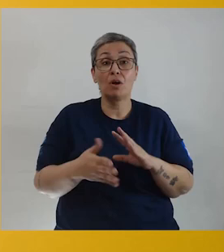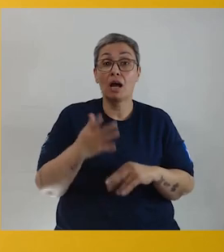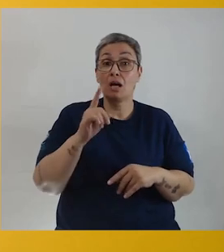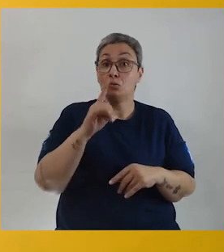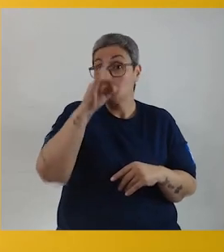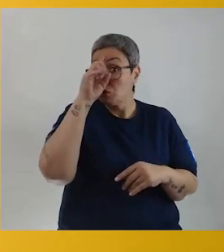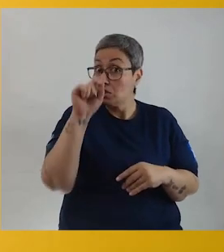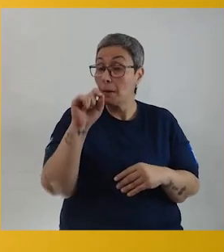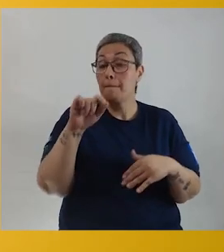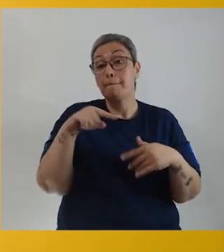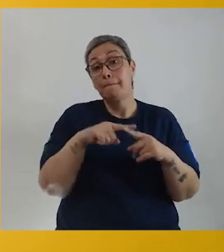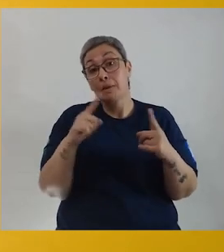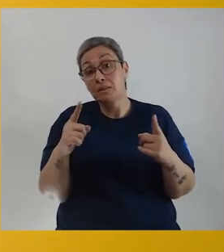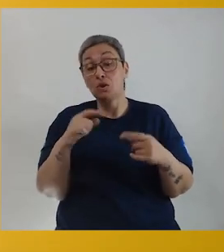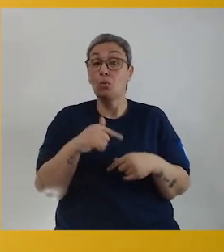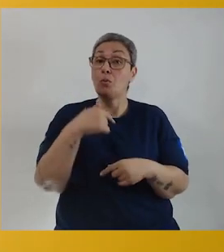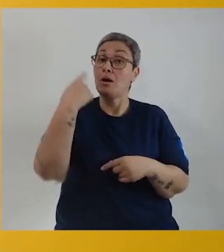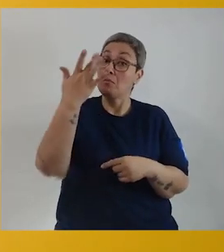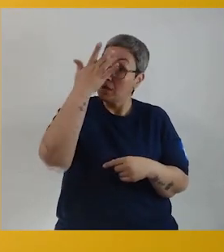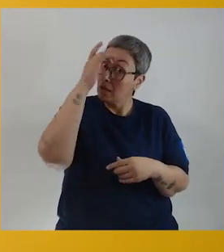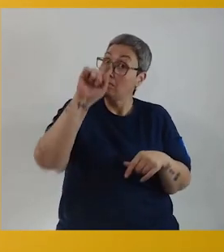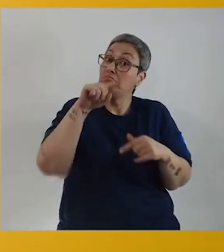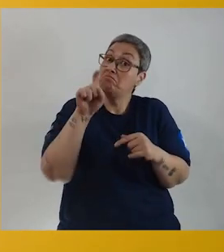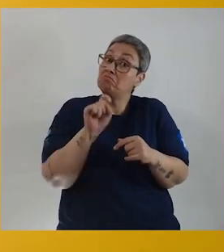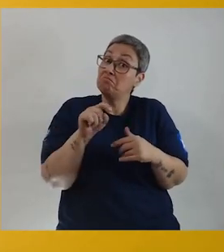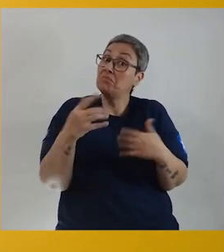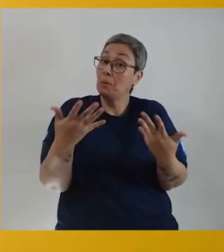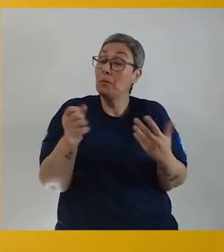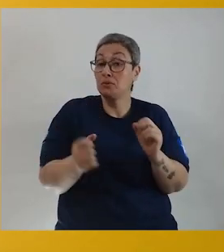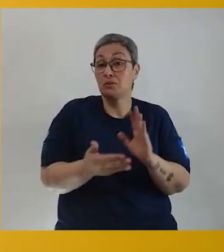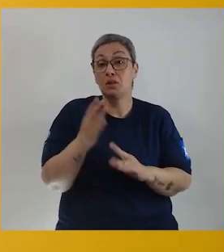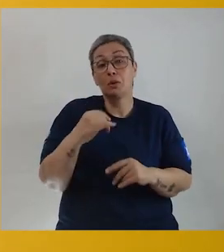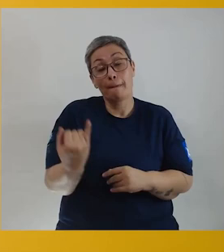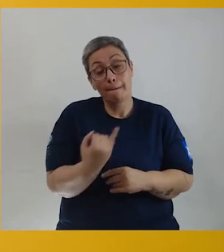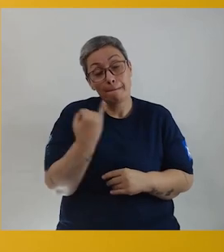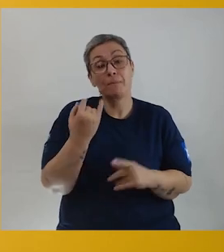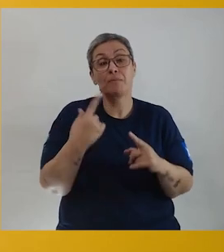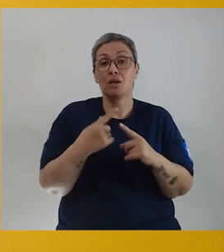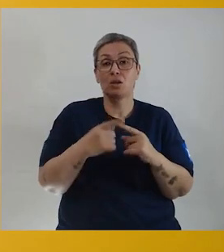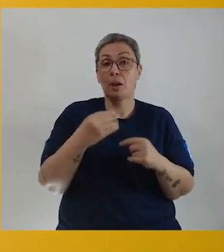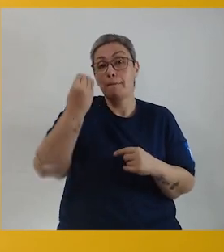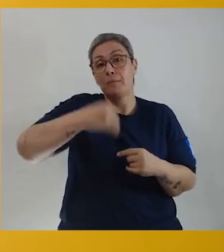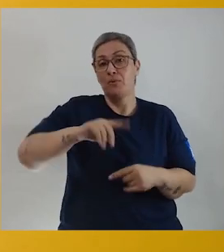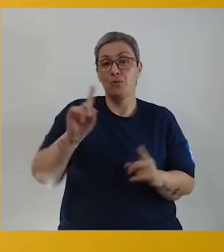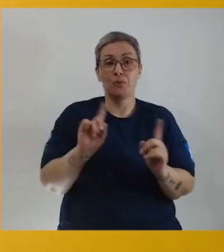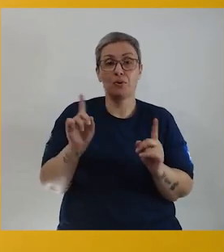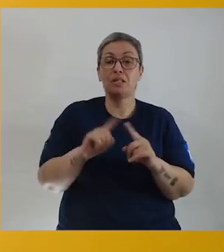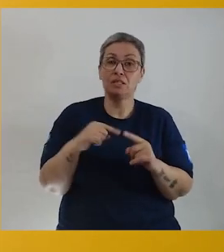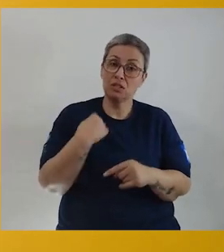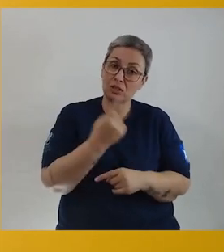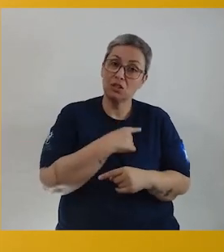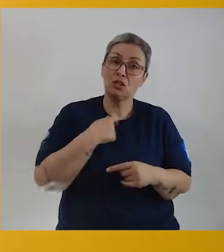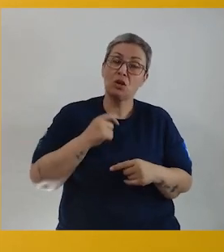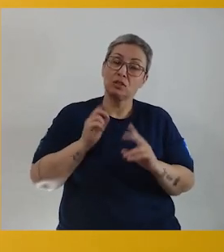foi aquele dia, né? No outro dia, pode ser que ele vá. Então, o importante é que a gente não desista e